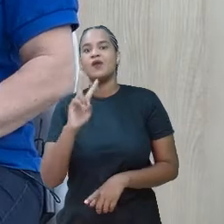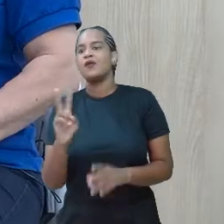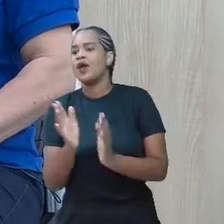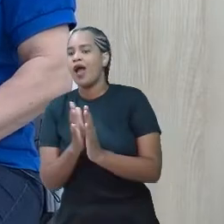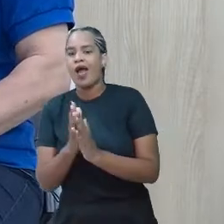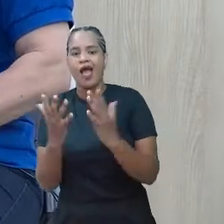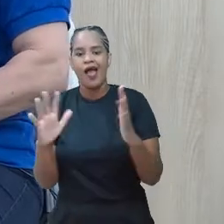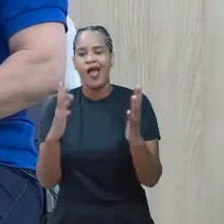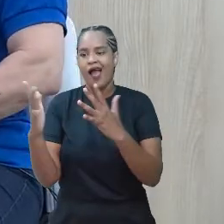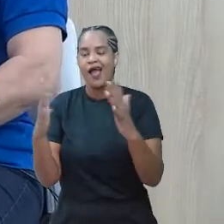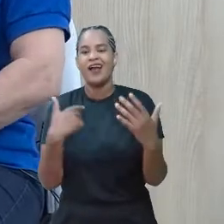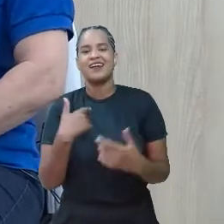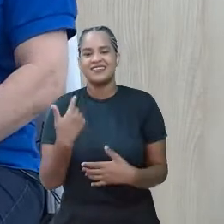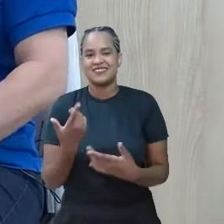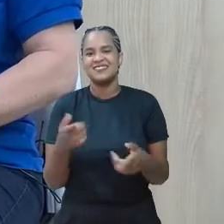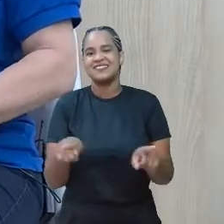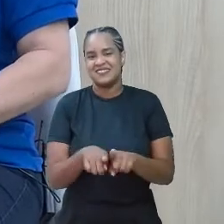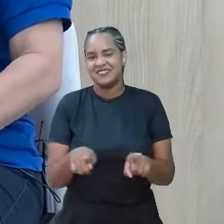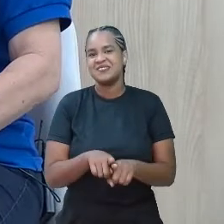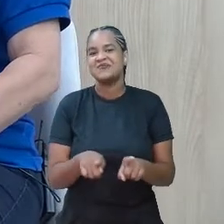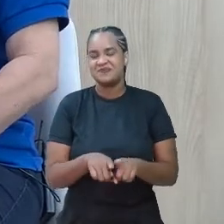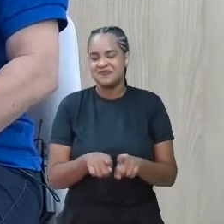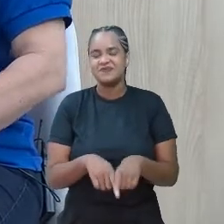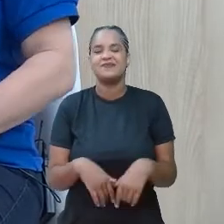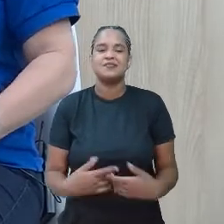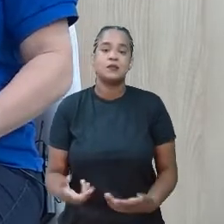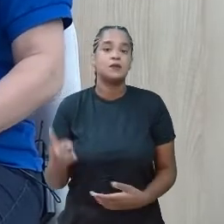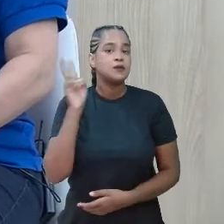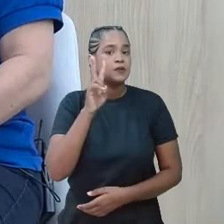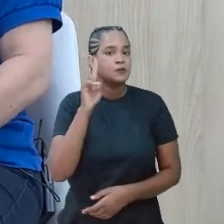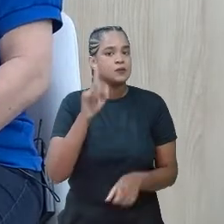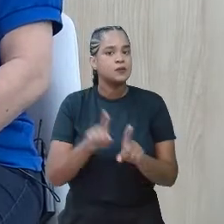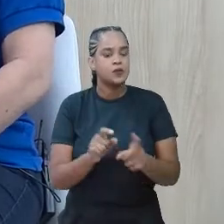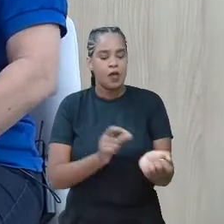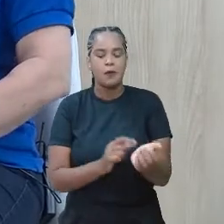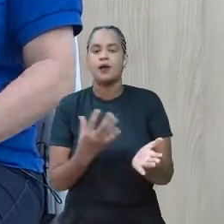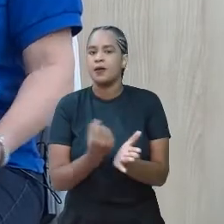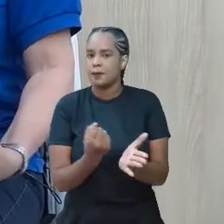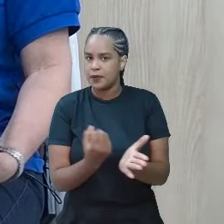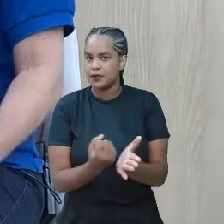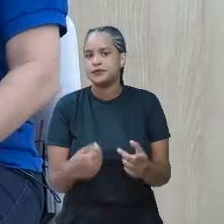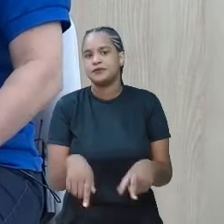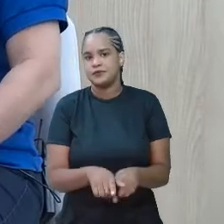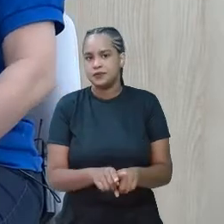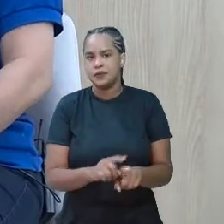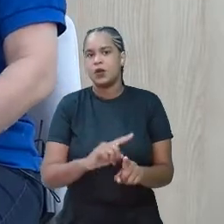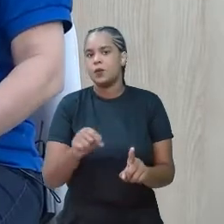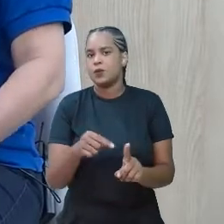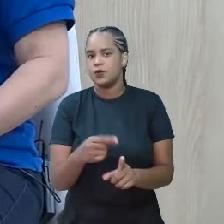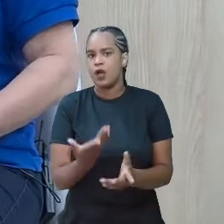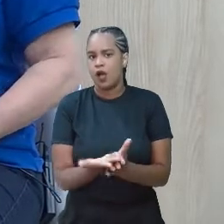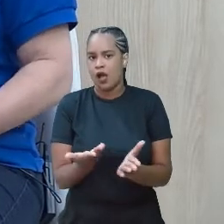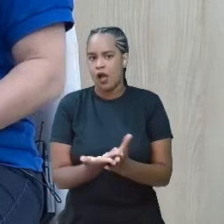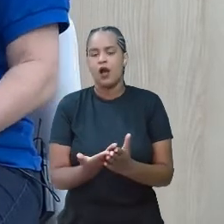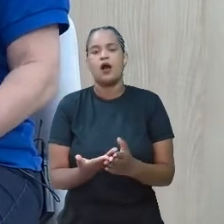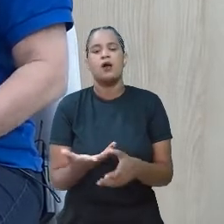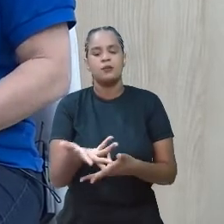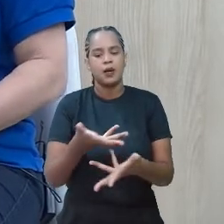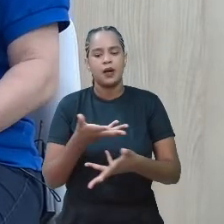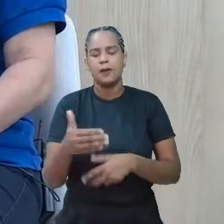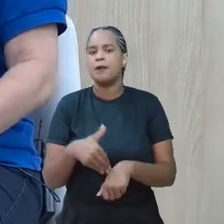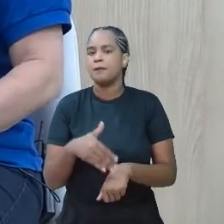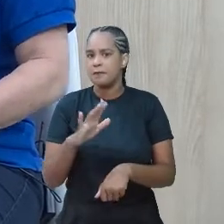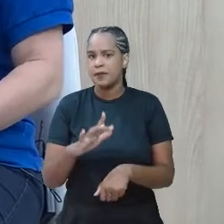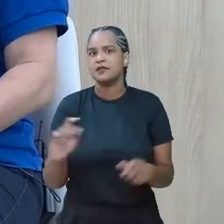torcendo também, como diz a professora Isabel. Então, lembrem-se também, gente, de baixar esse aplicativo para que nossas aulas sejam mais